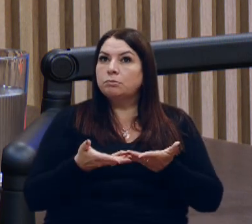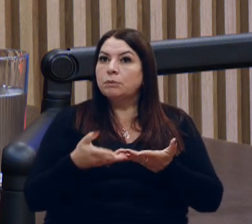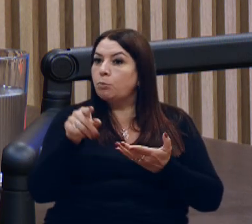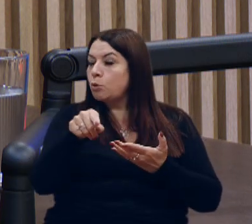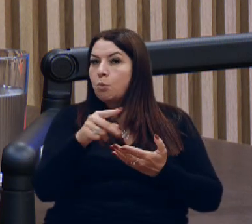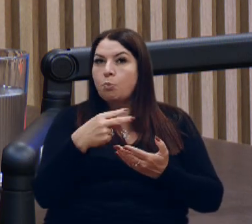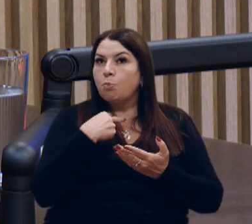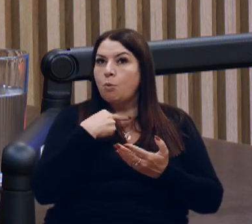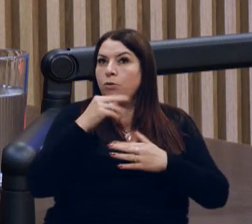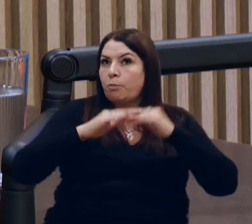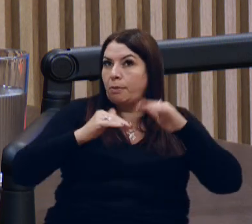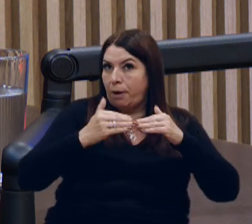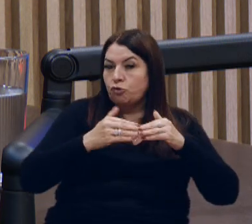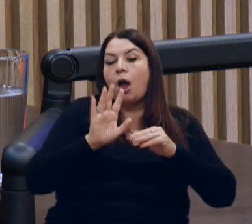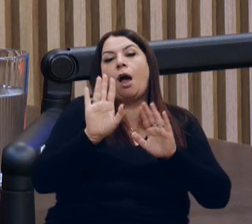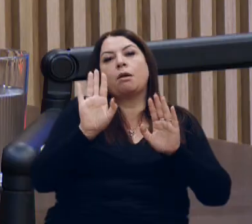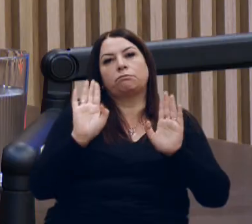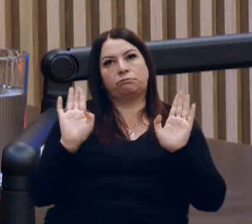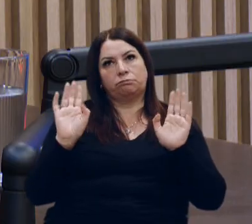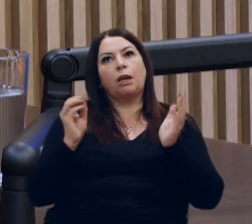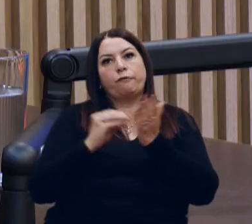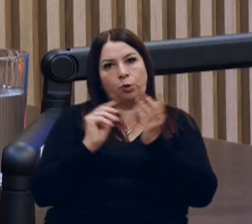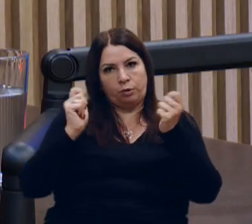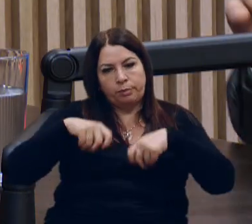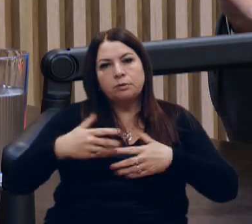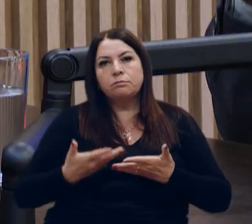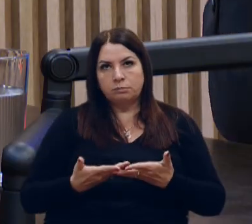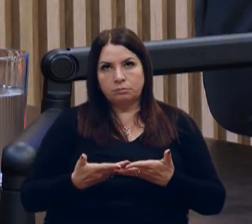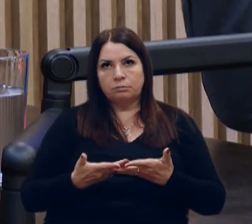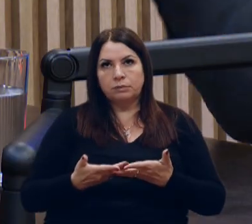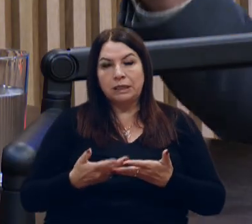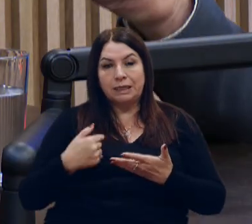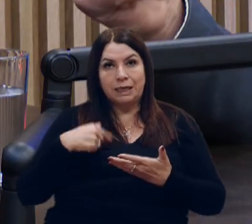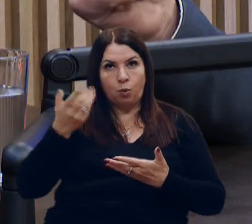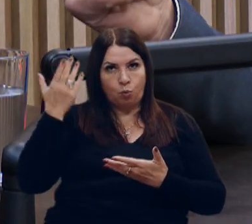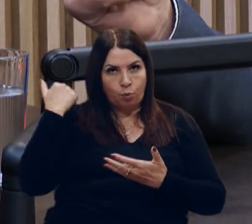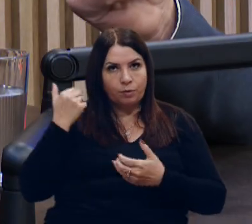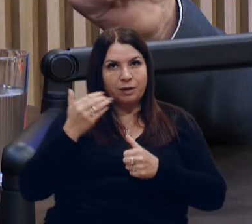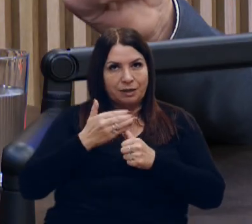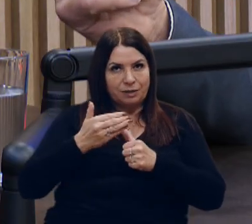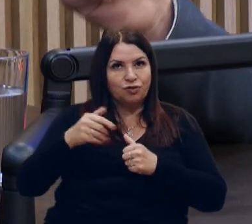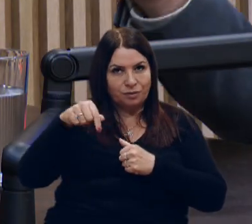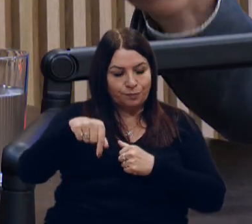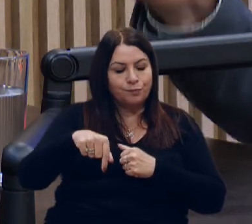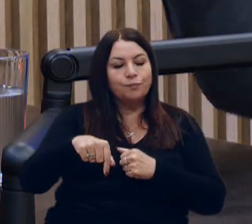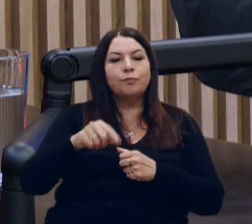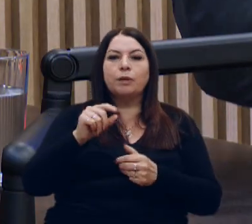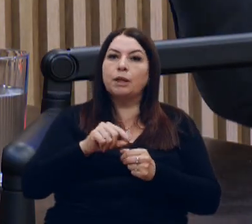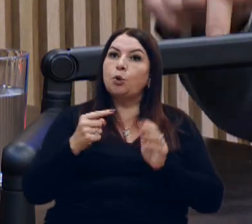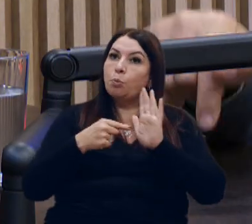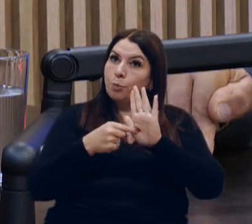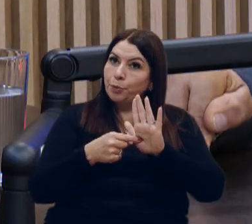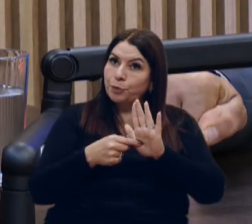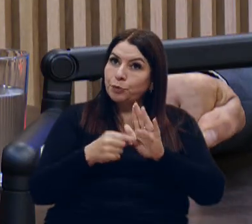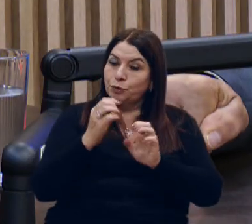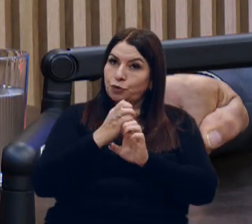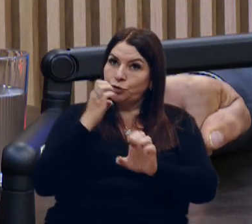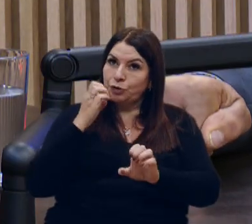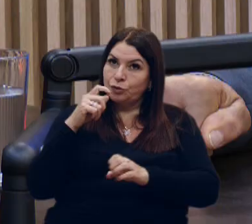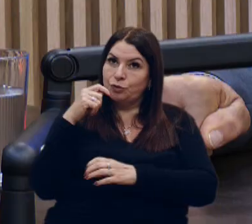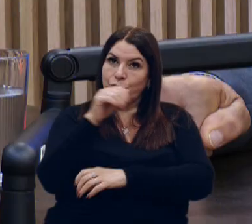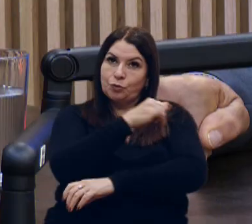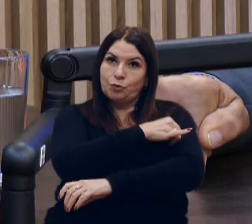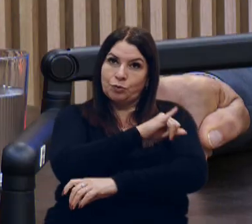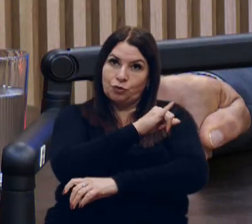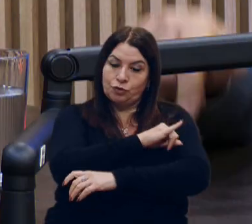ele não pôr em prática, ele realmente é incompetente. Então, eu, na outra legislação, Flávio, eu trouxe um engenheiro do Rio de Janeiro